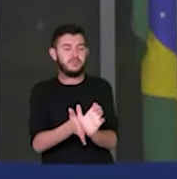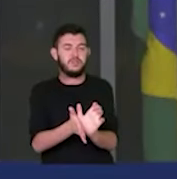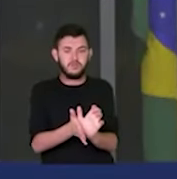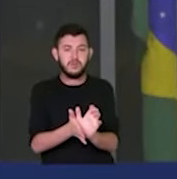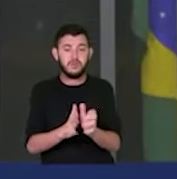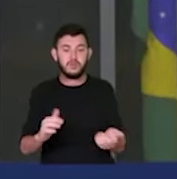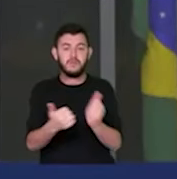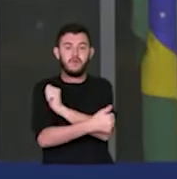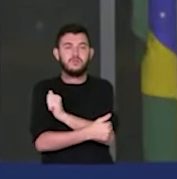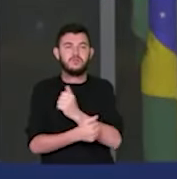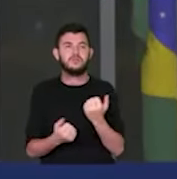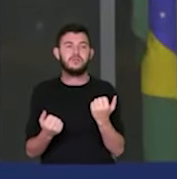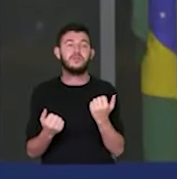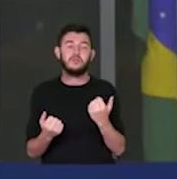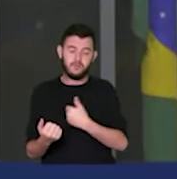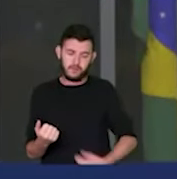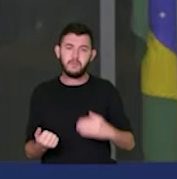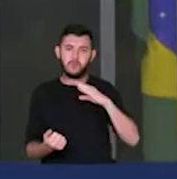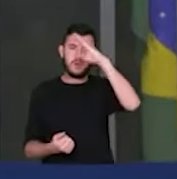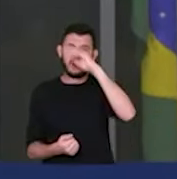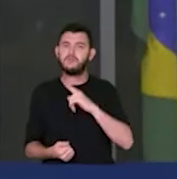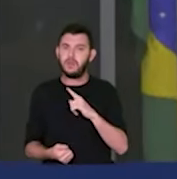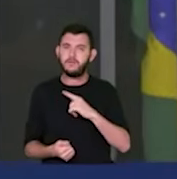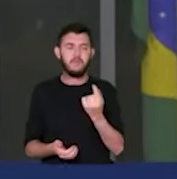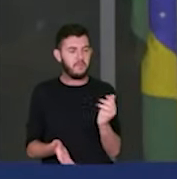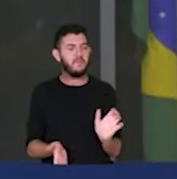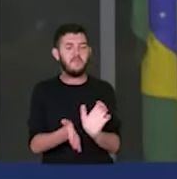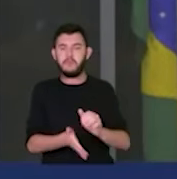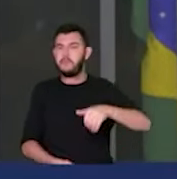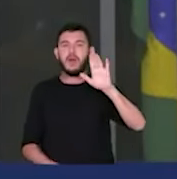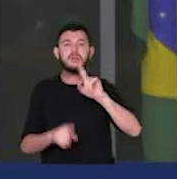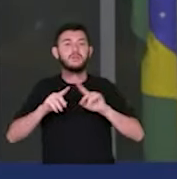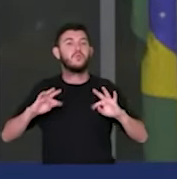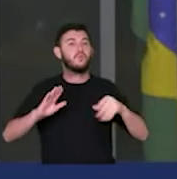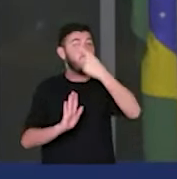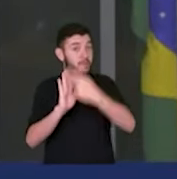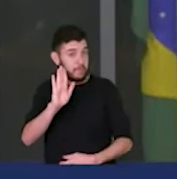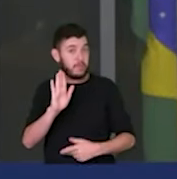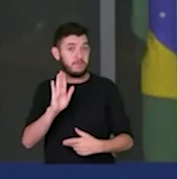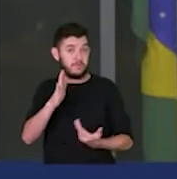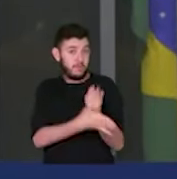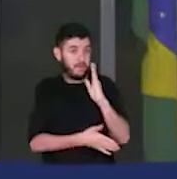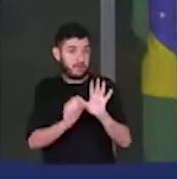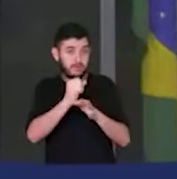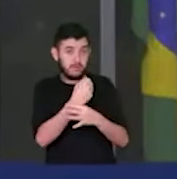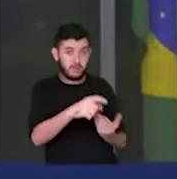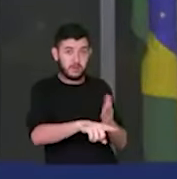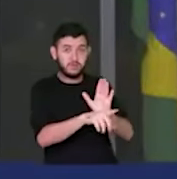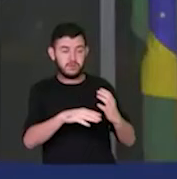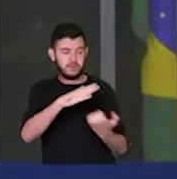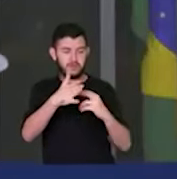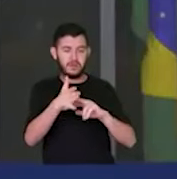Bolsonaro. Porque todos os projetos aprovados são projetos que dão segurança à empresa. Não é aprovar